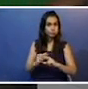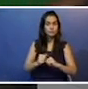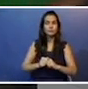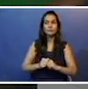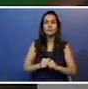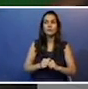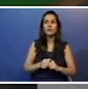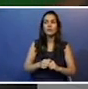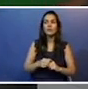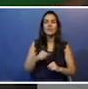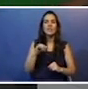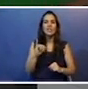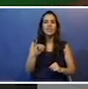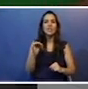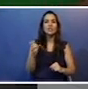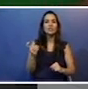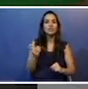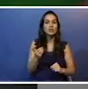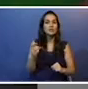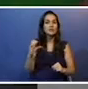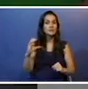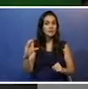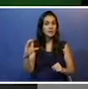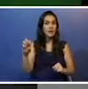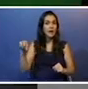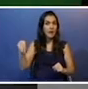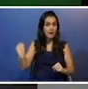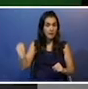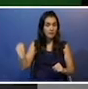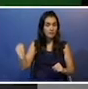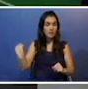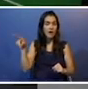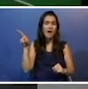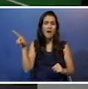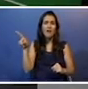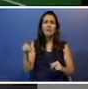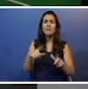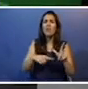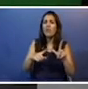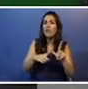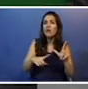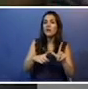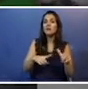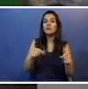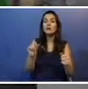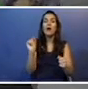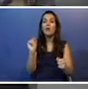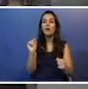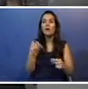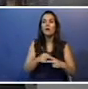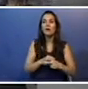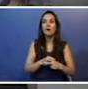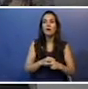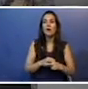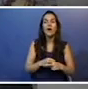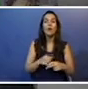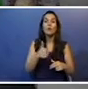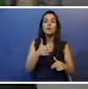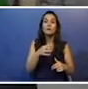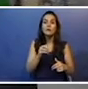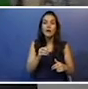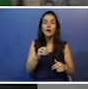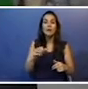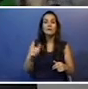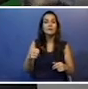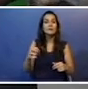I, X, C e M, que correspondem aos nossos 1, 10, 100